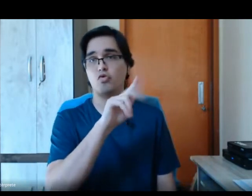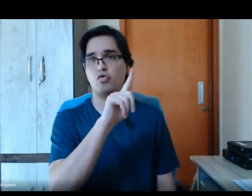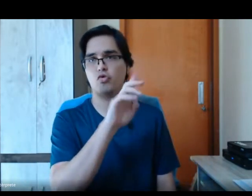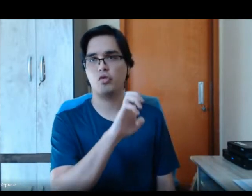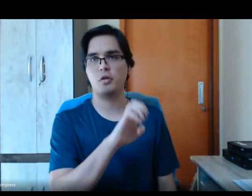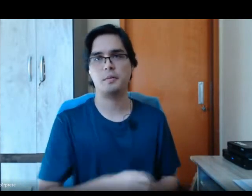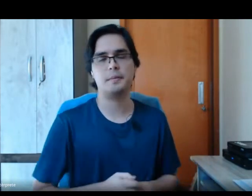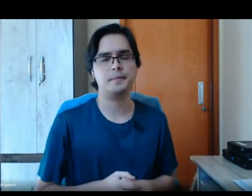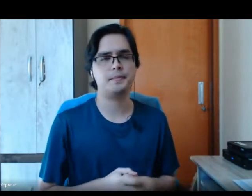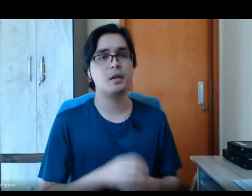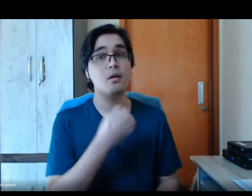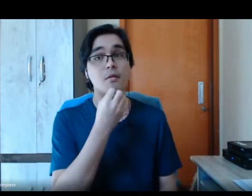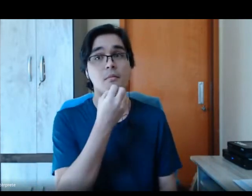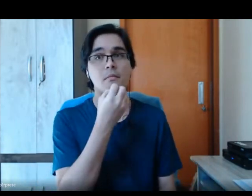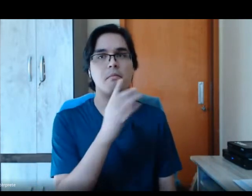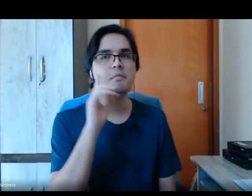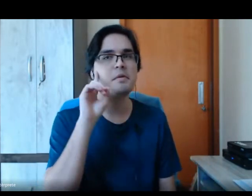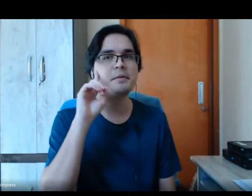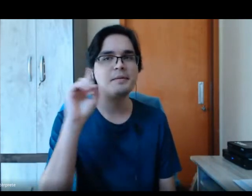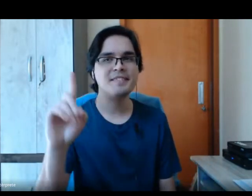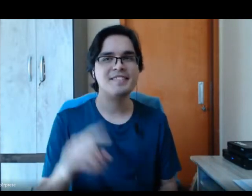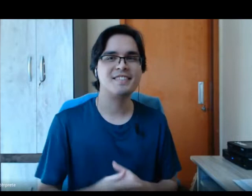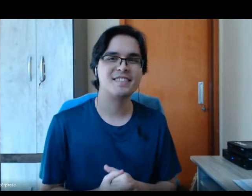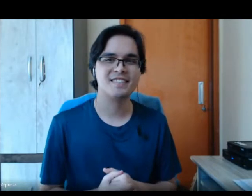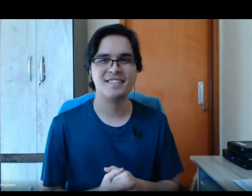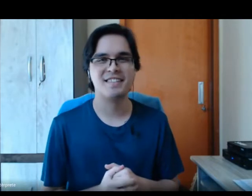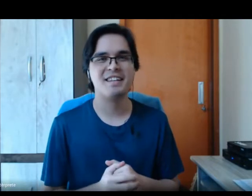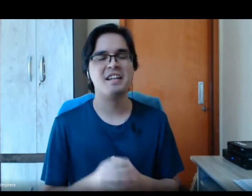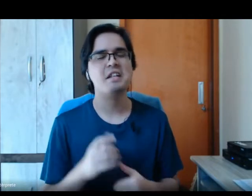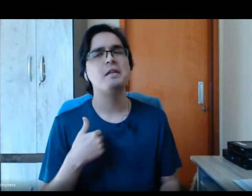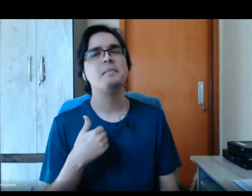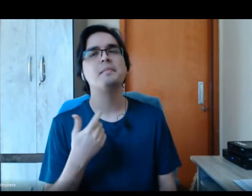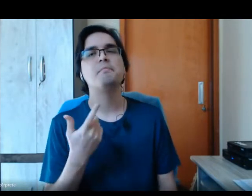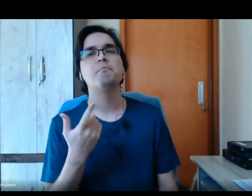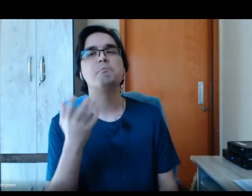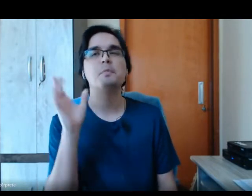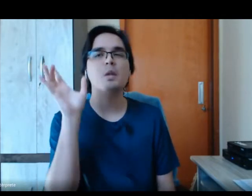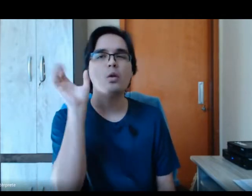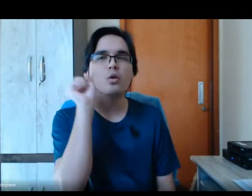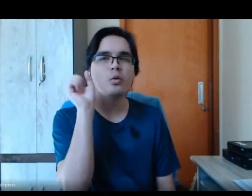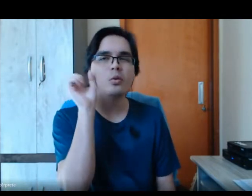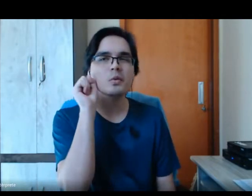eu não sei se é o momento mais adequado, se não for, eu me interrompo agora mesmo, se for, eu continuo.